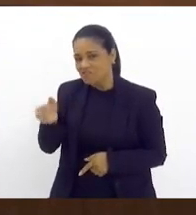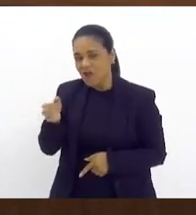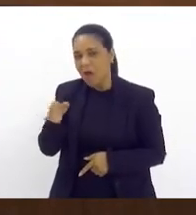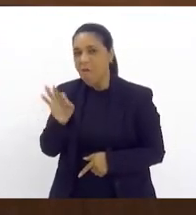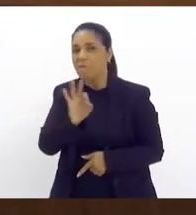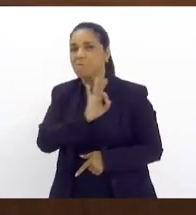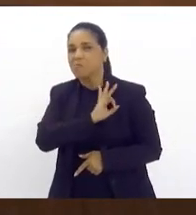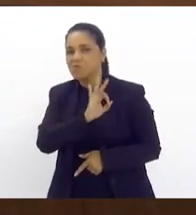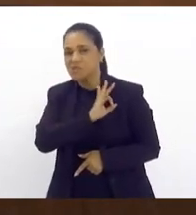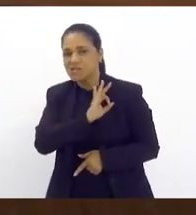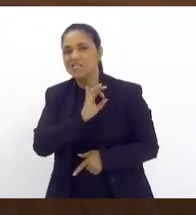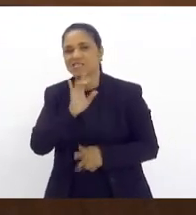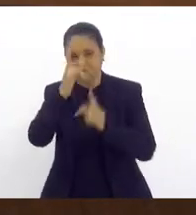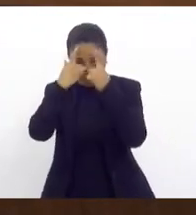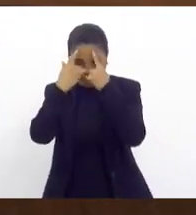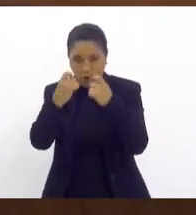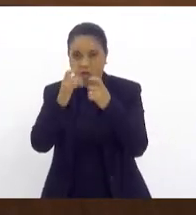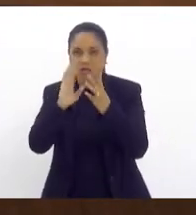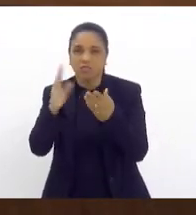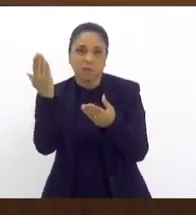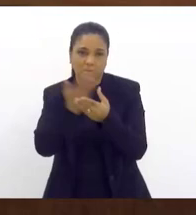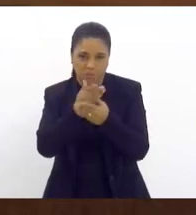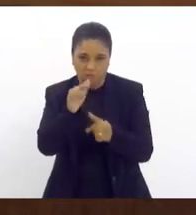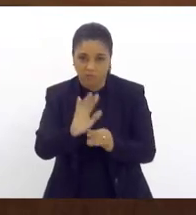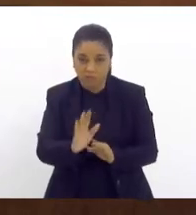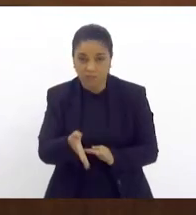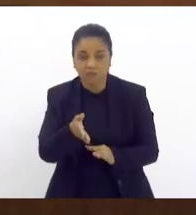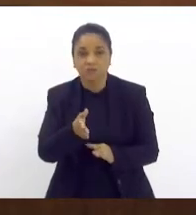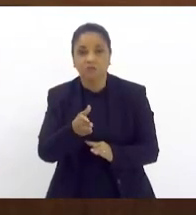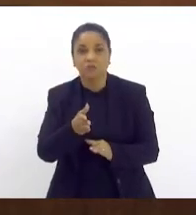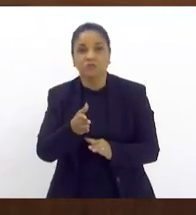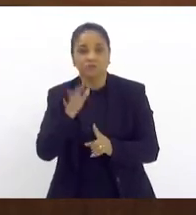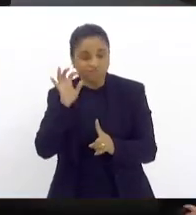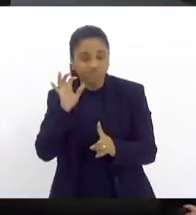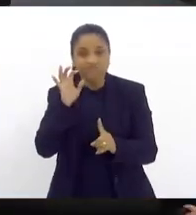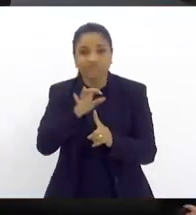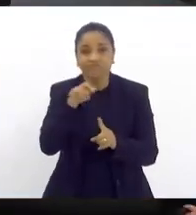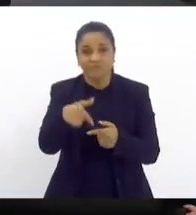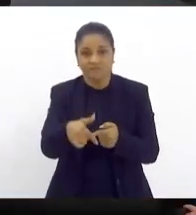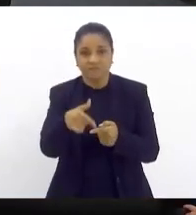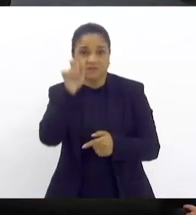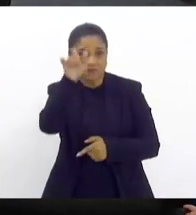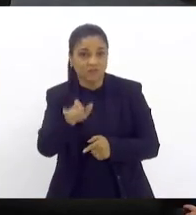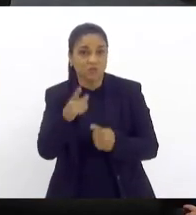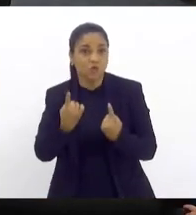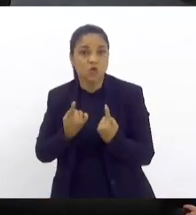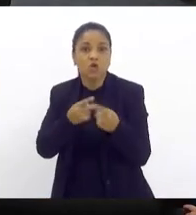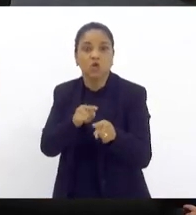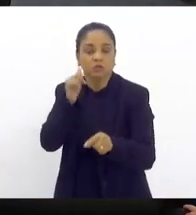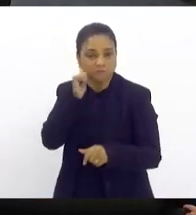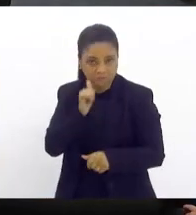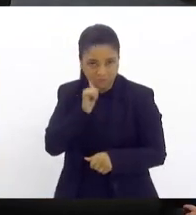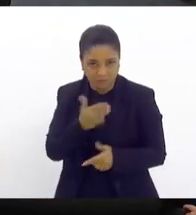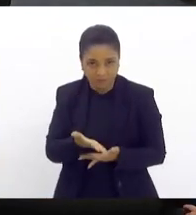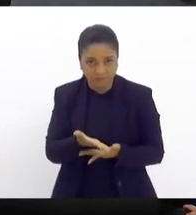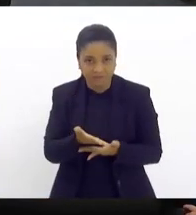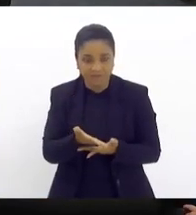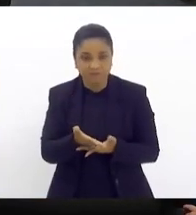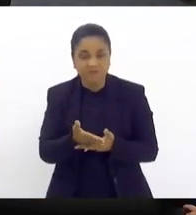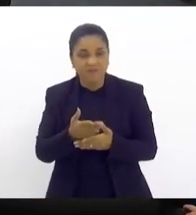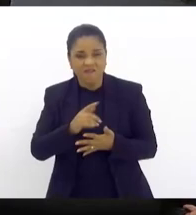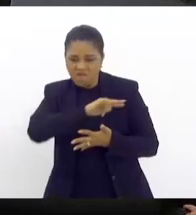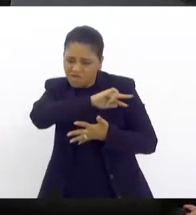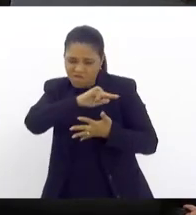pela polícia por violência contra a mulher por estupro enfiar ameaça um monte de de entender